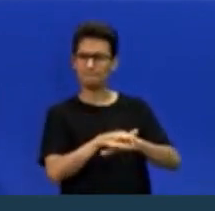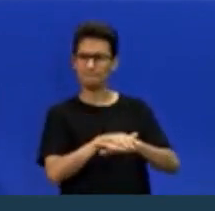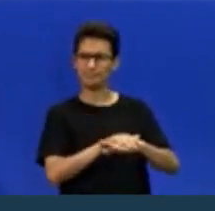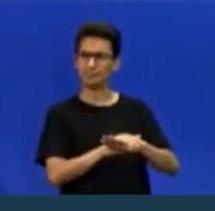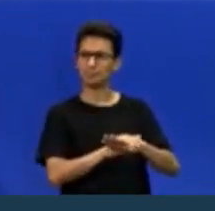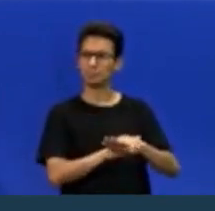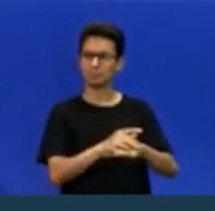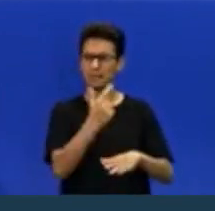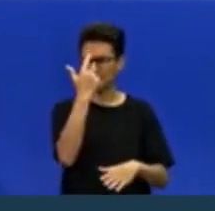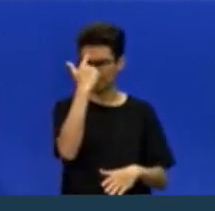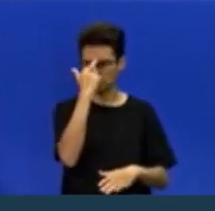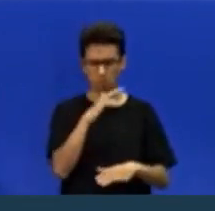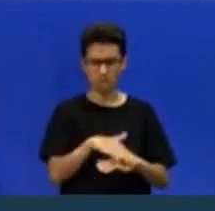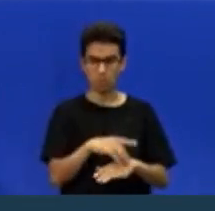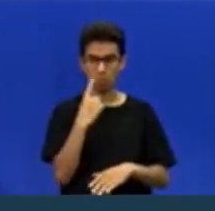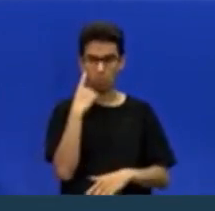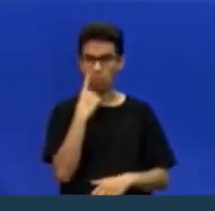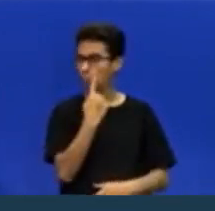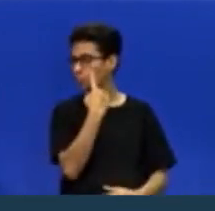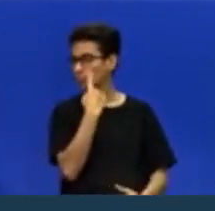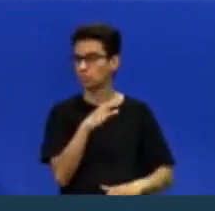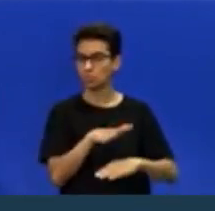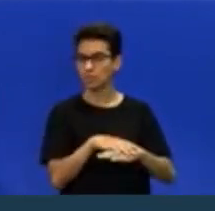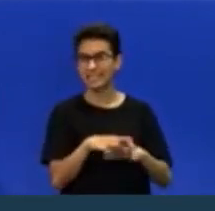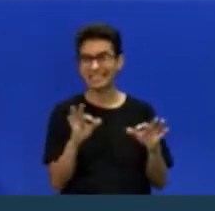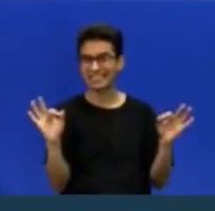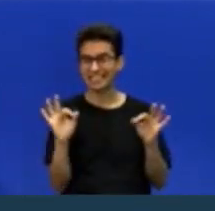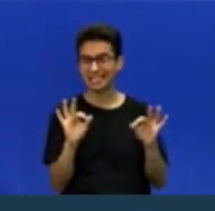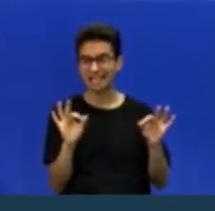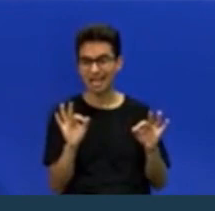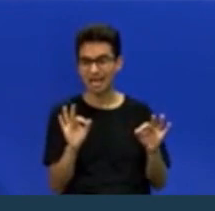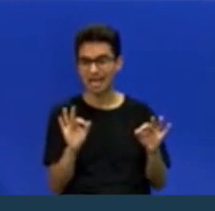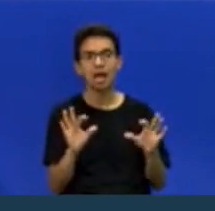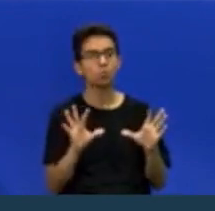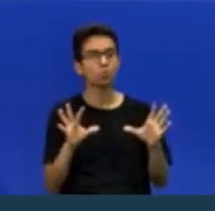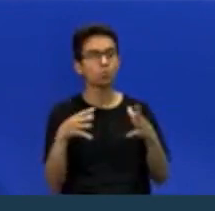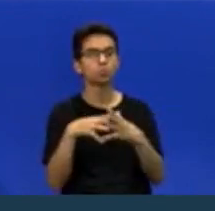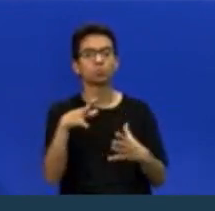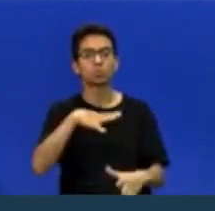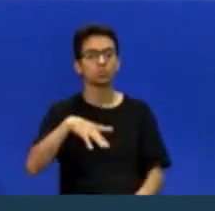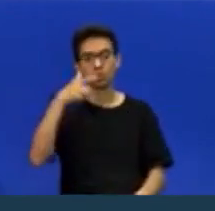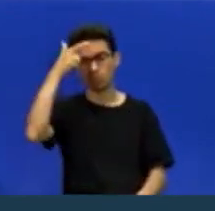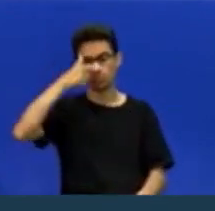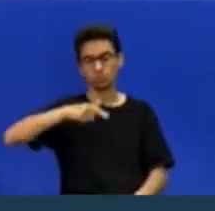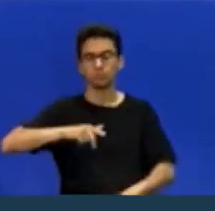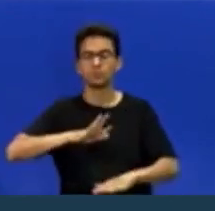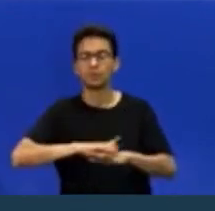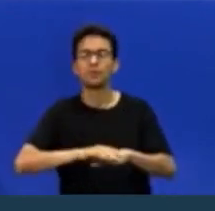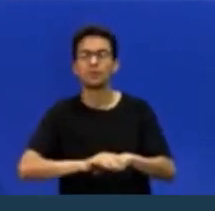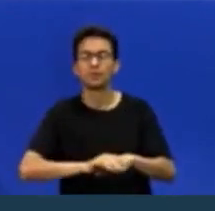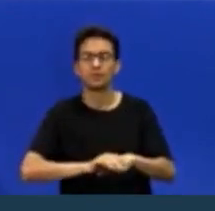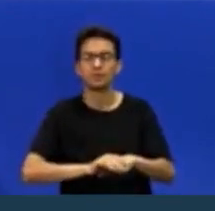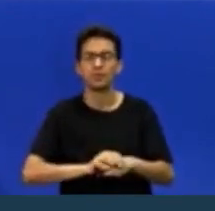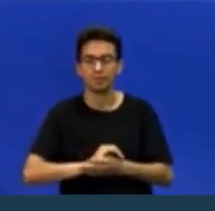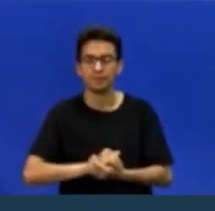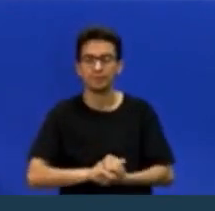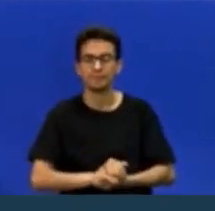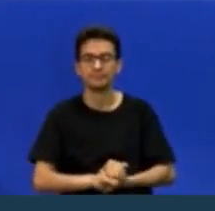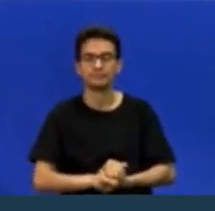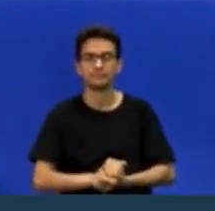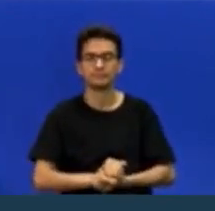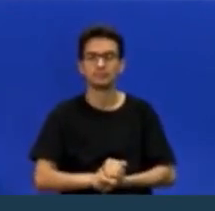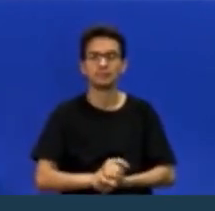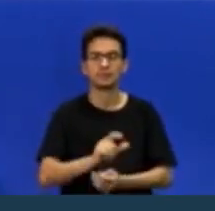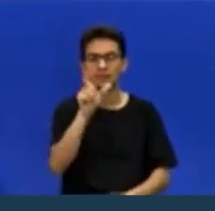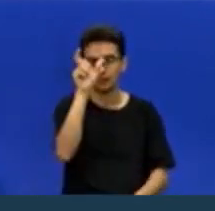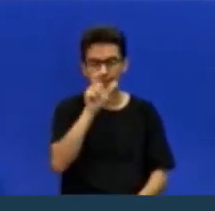doente, uma cabeça doente, um olho doente, uma boca doente, não. Ele é um conjunto Ele é um todo. Através daquele indivíduo,